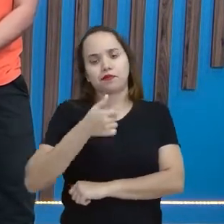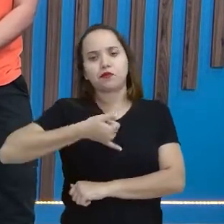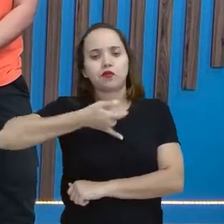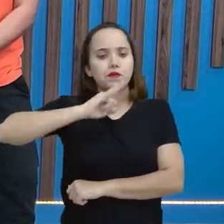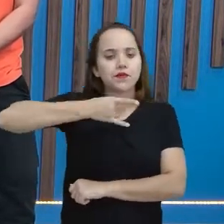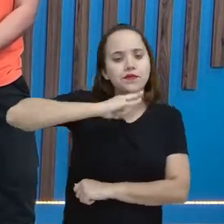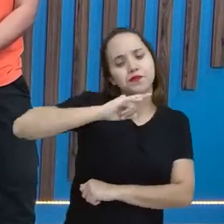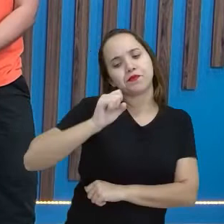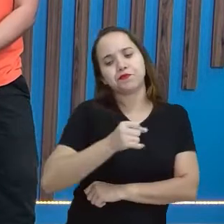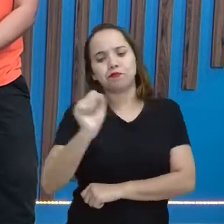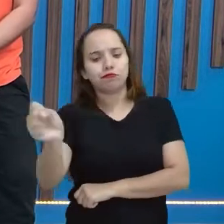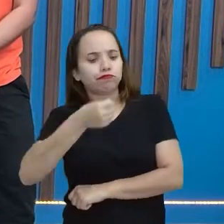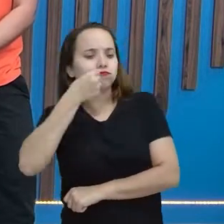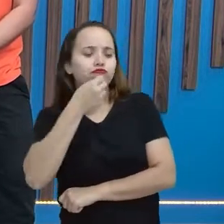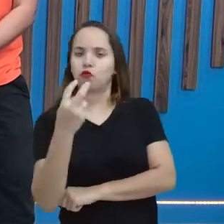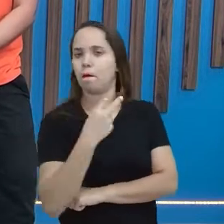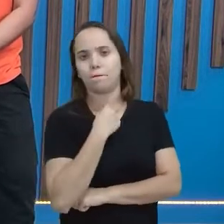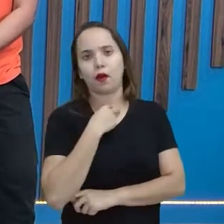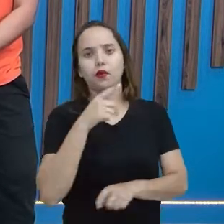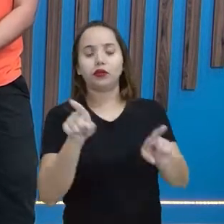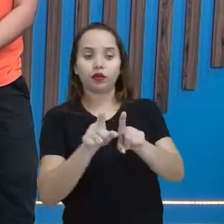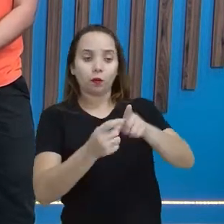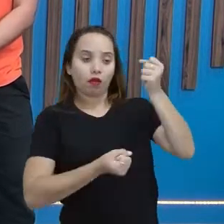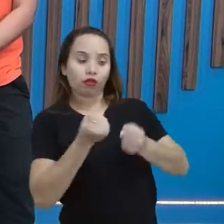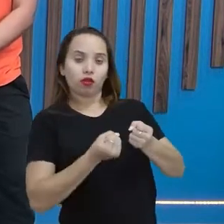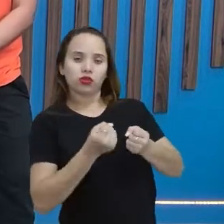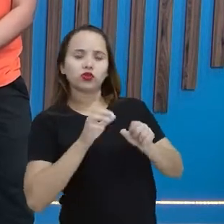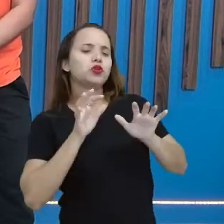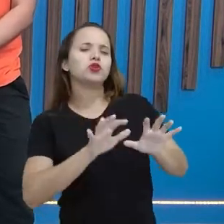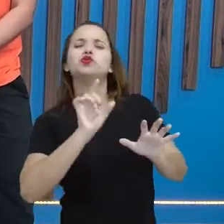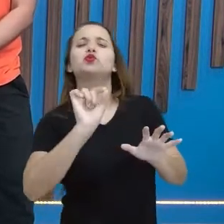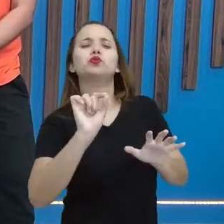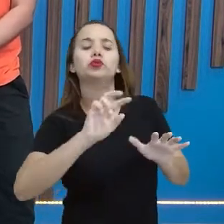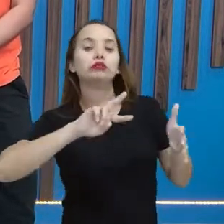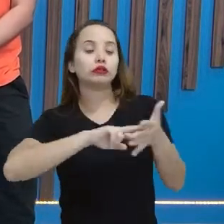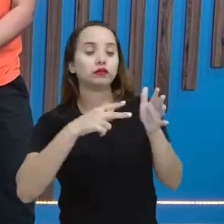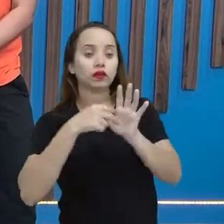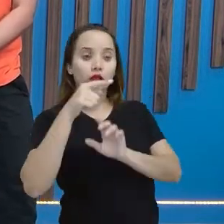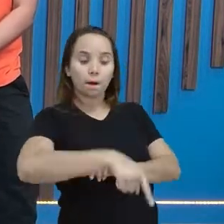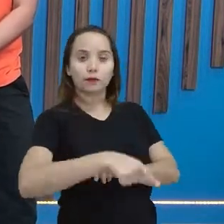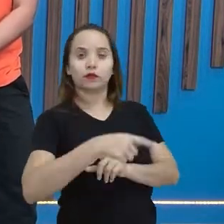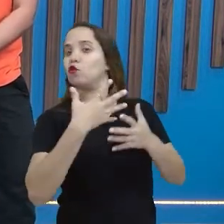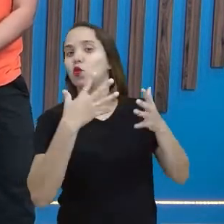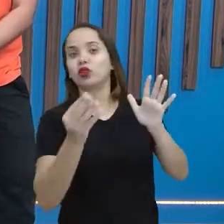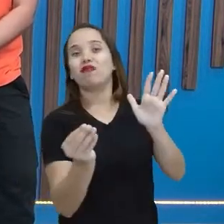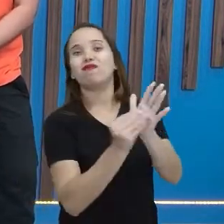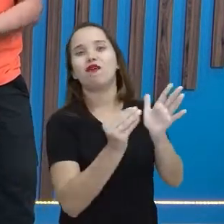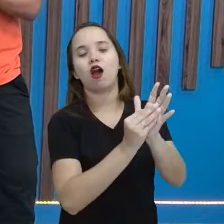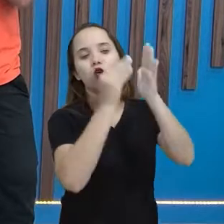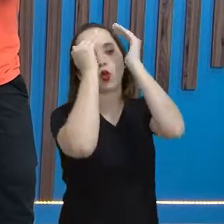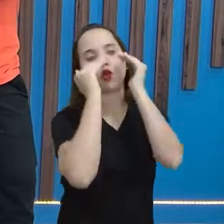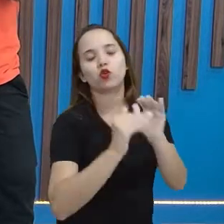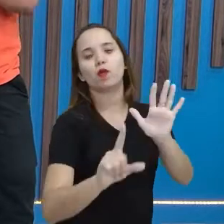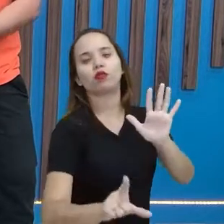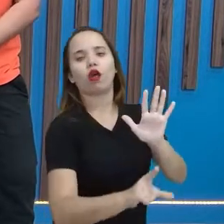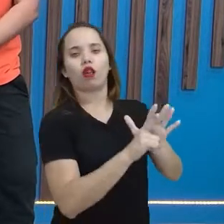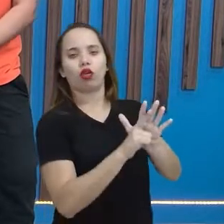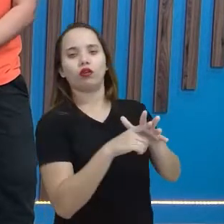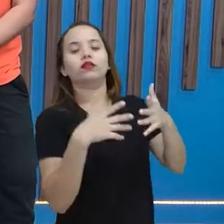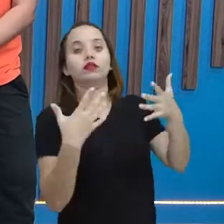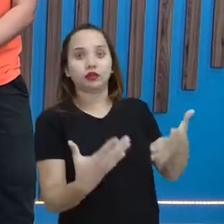bebendo, está dirigindo, ela está desrespeitando a lei. Ela que está sendo intolerante. Exatamente. Então, temos um conjunto de leis para